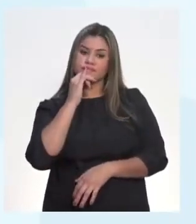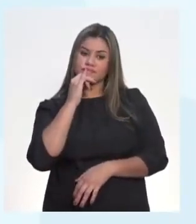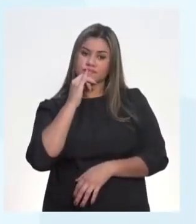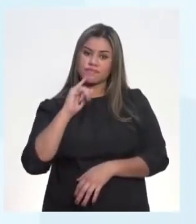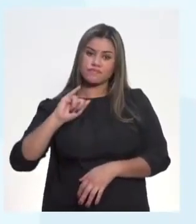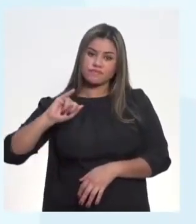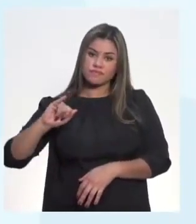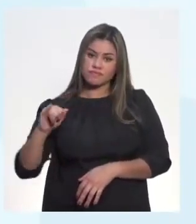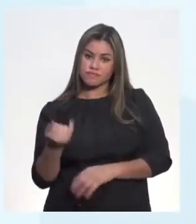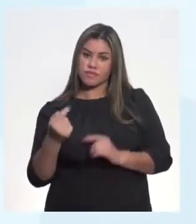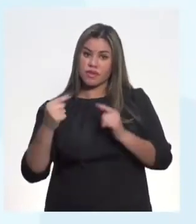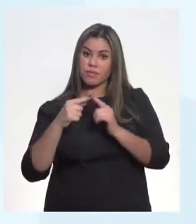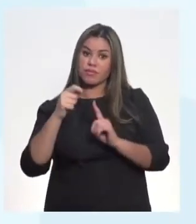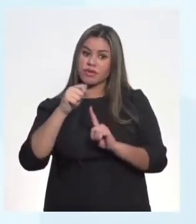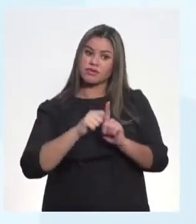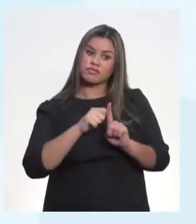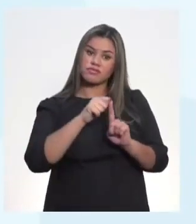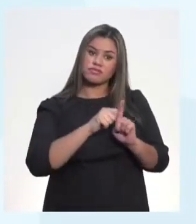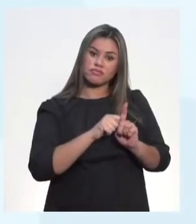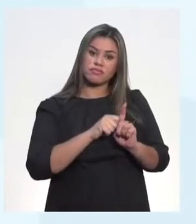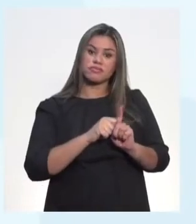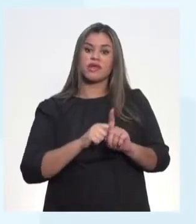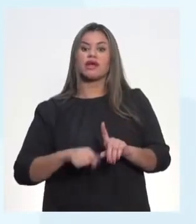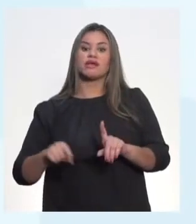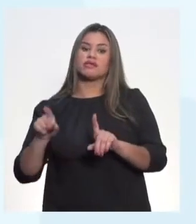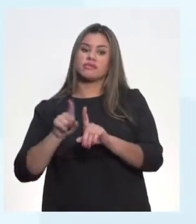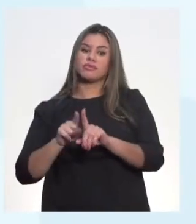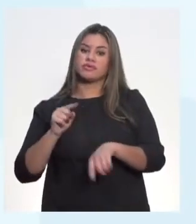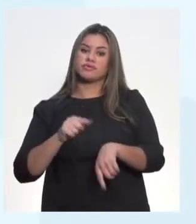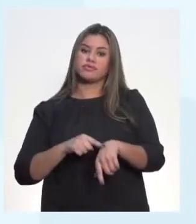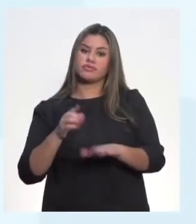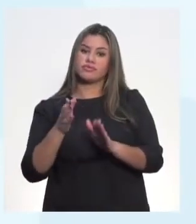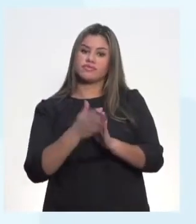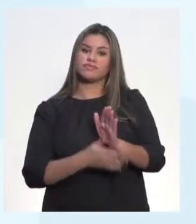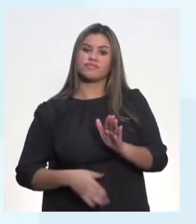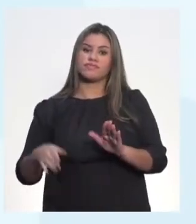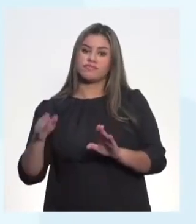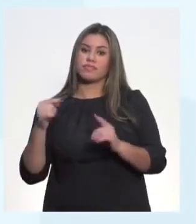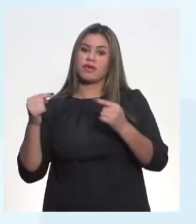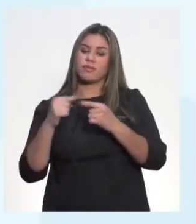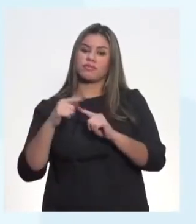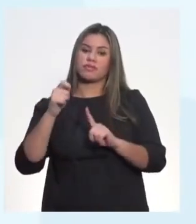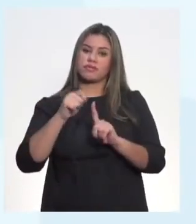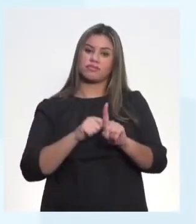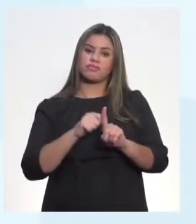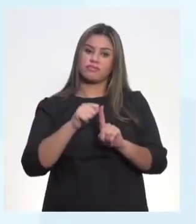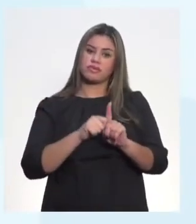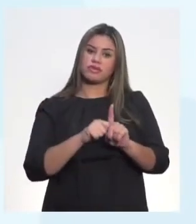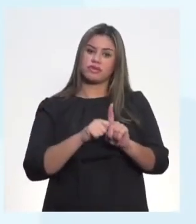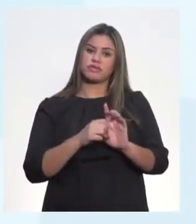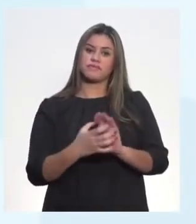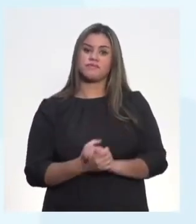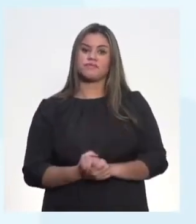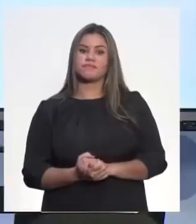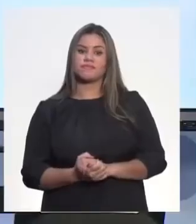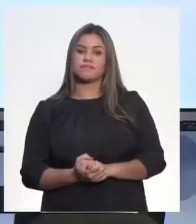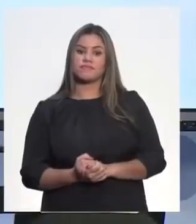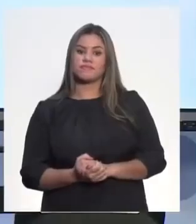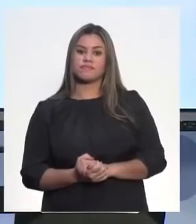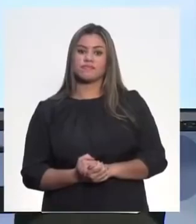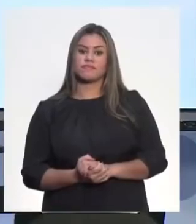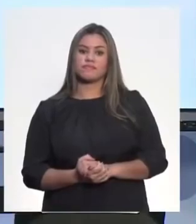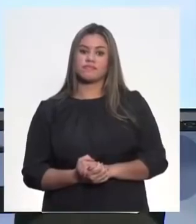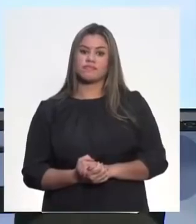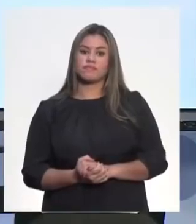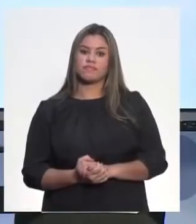ao mês e o tempo também está em mês. Diretor, eu vou pedir para jogar a lousa